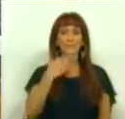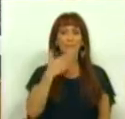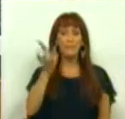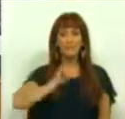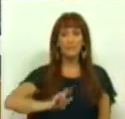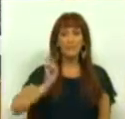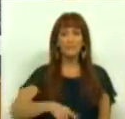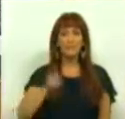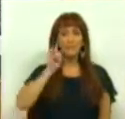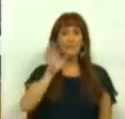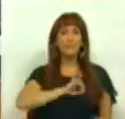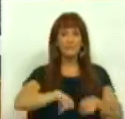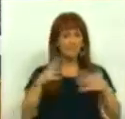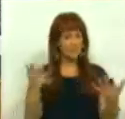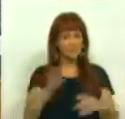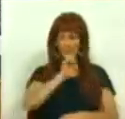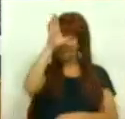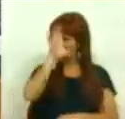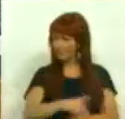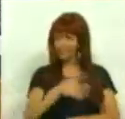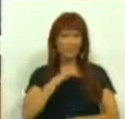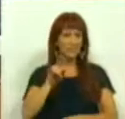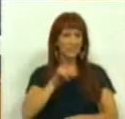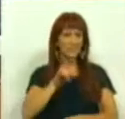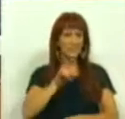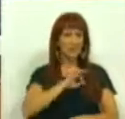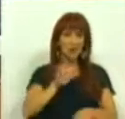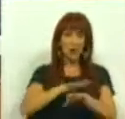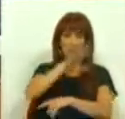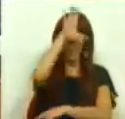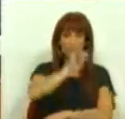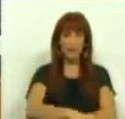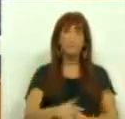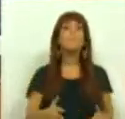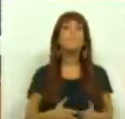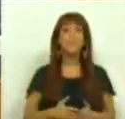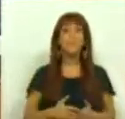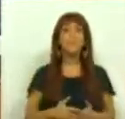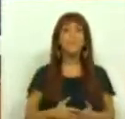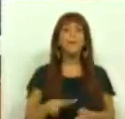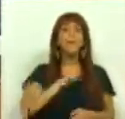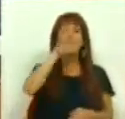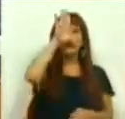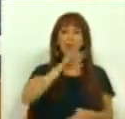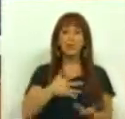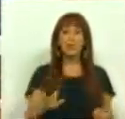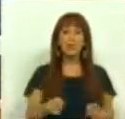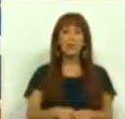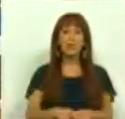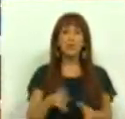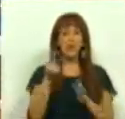Muito obrigado, Sra. Presidente, Senhoras e Senhores Deputados, Sr. Primeiro-Ministro, Senhores Membros do Governo. Sr. Primeiro-Ministro,